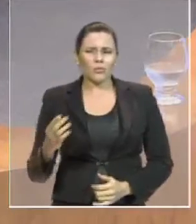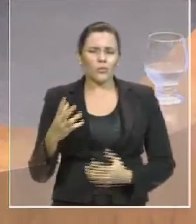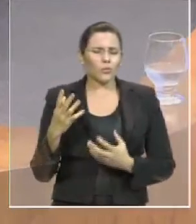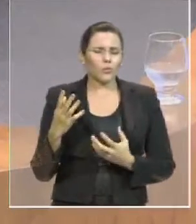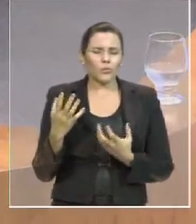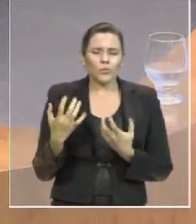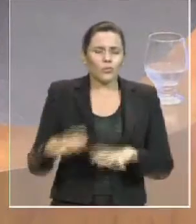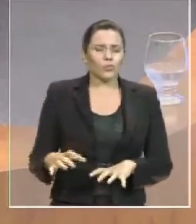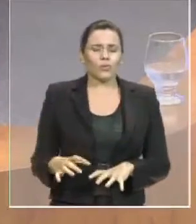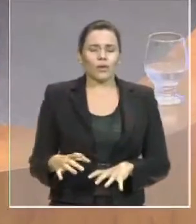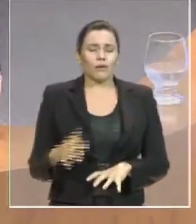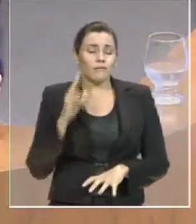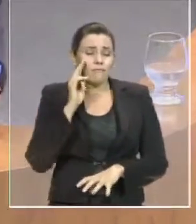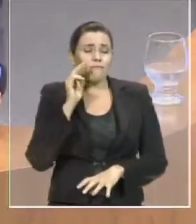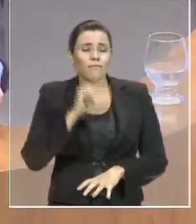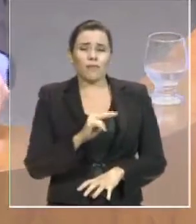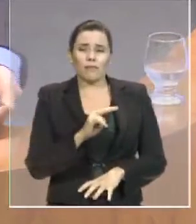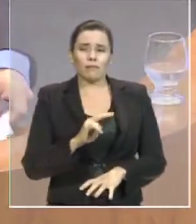fatos inverídicos.